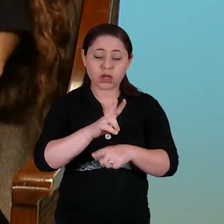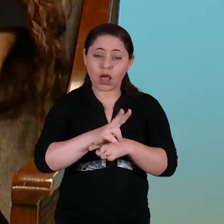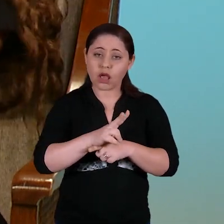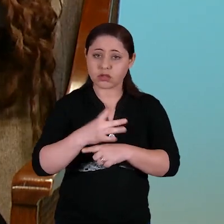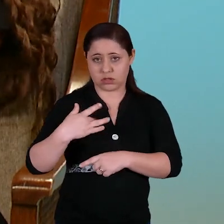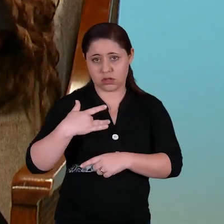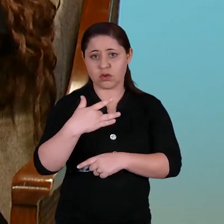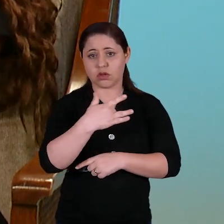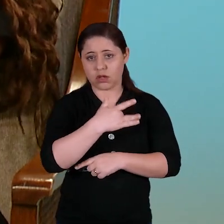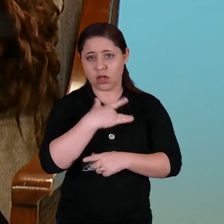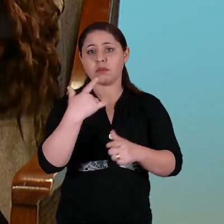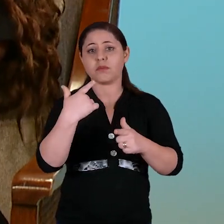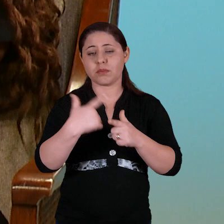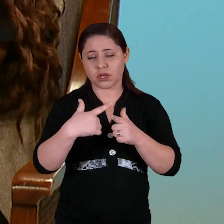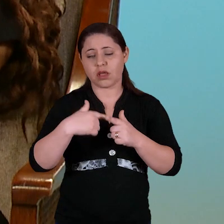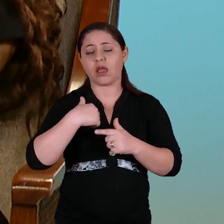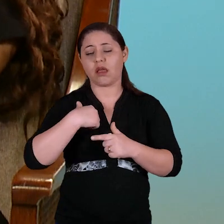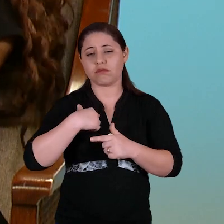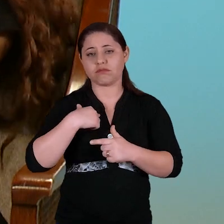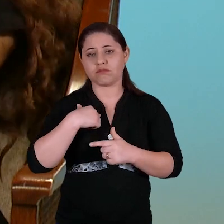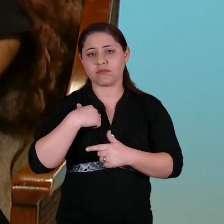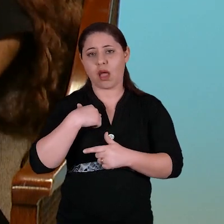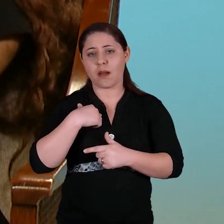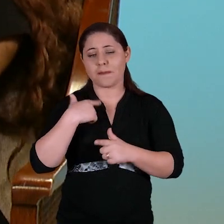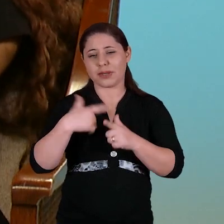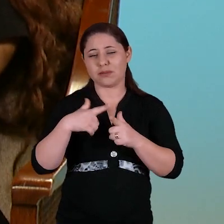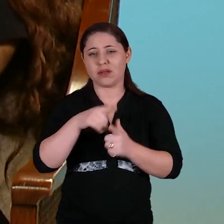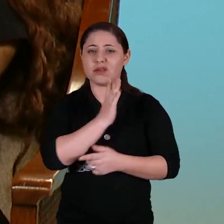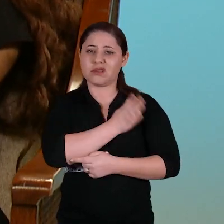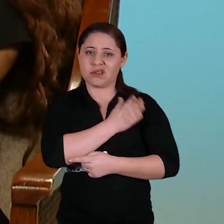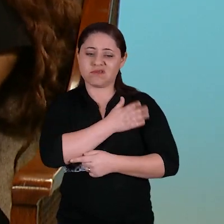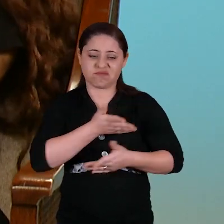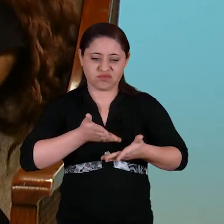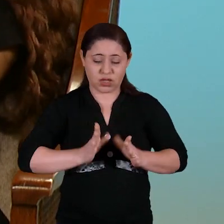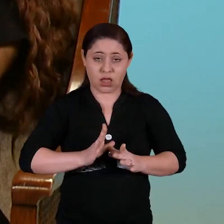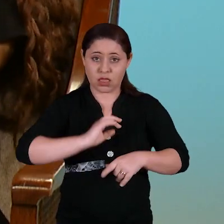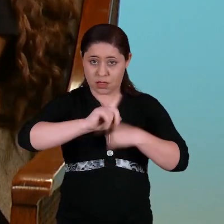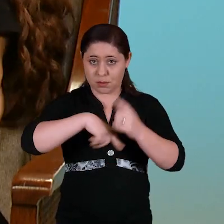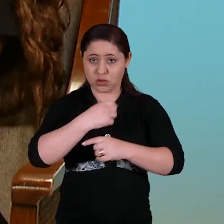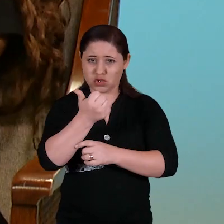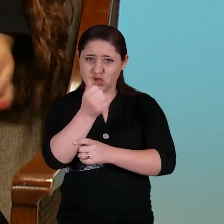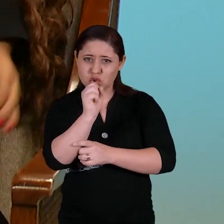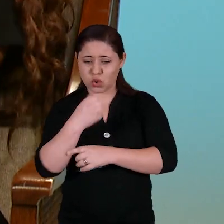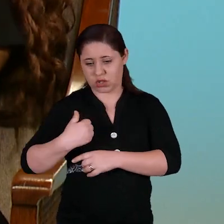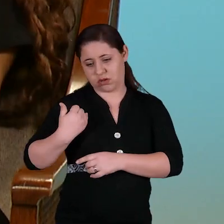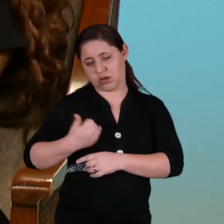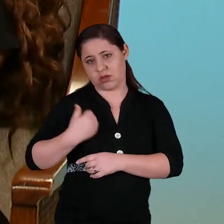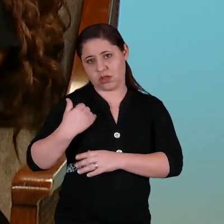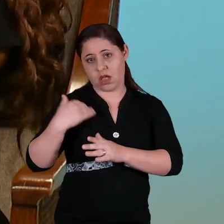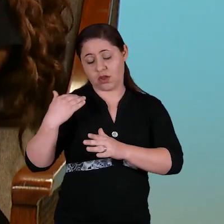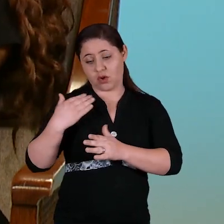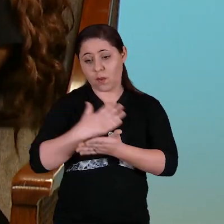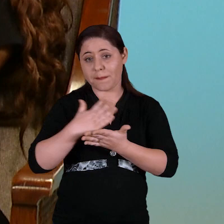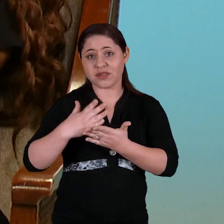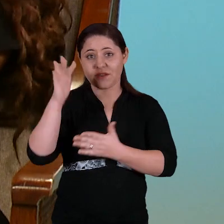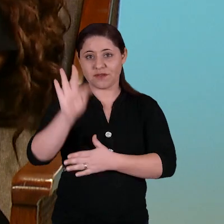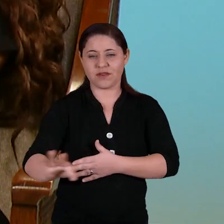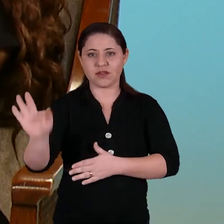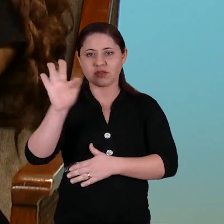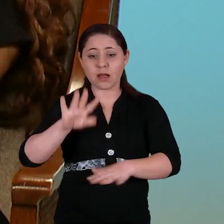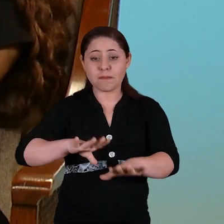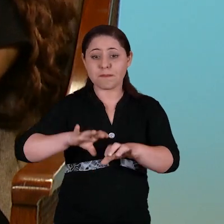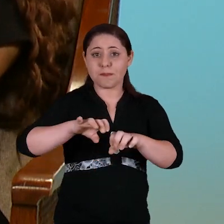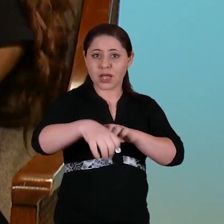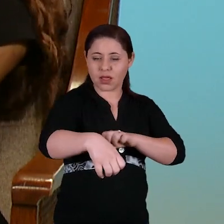tal, porque eu também nasci com problema do coração. E aí, depois que eu completei 18 anos e fui fazendo minha faculdade, fui me